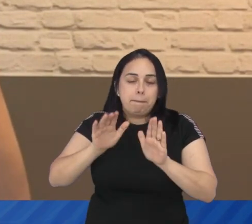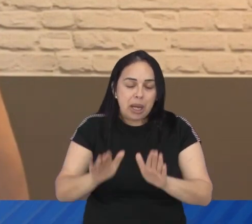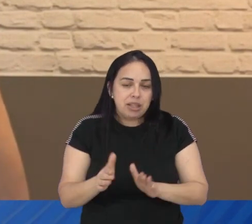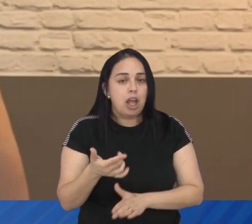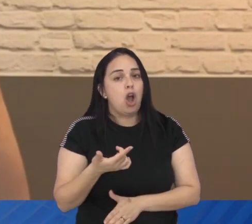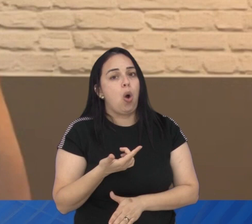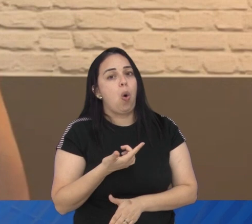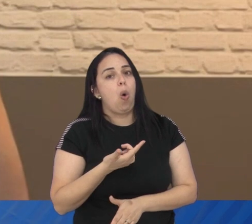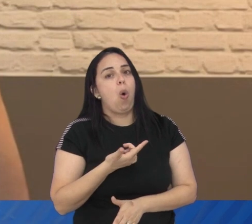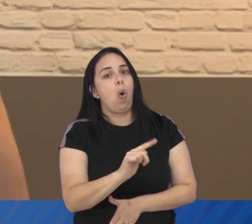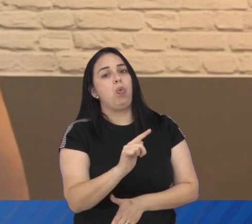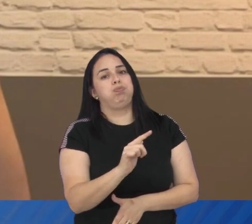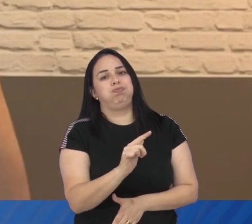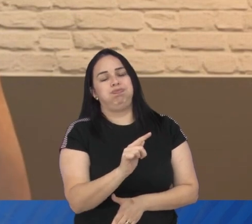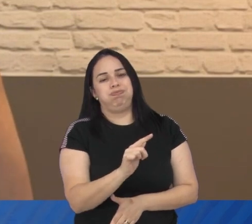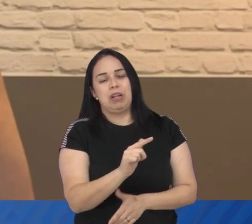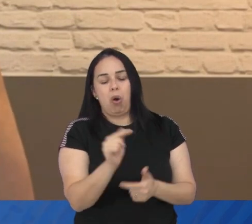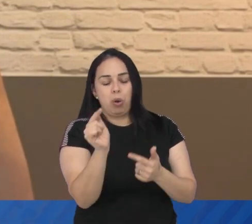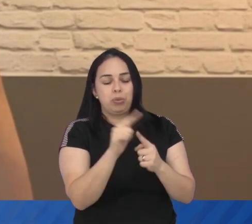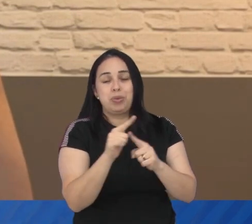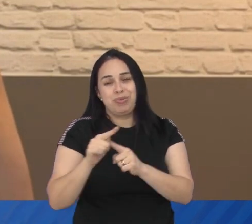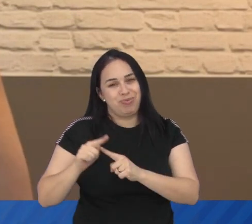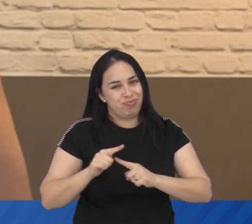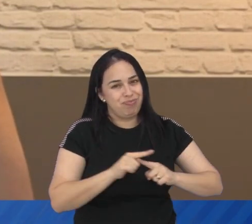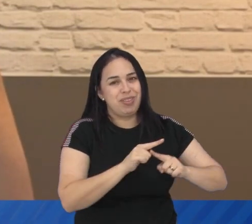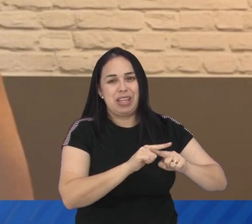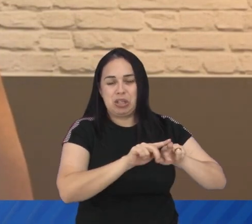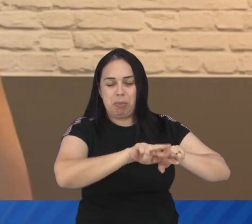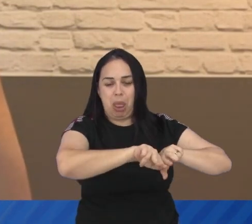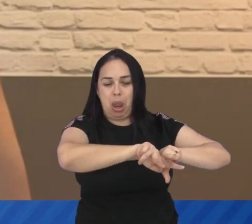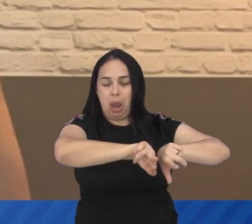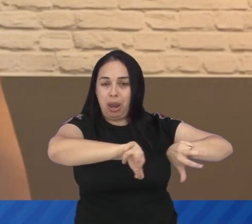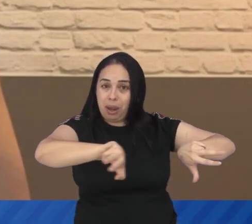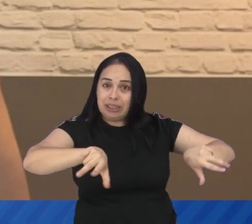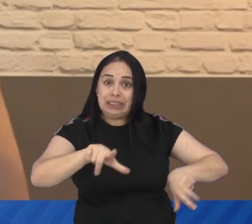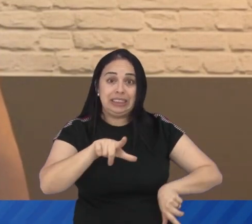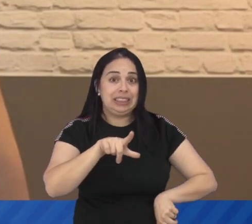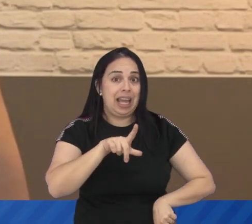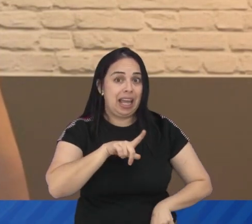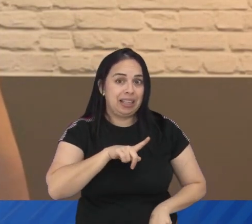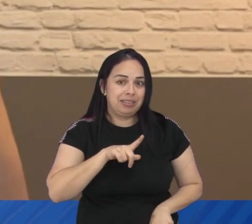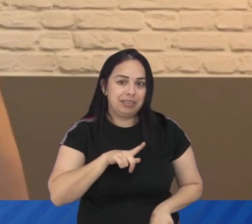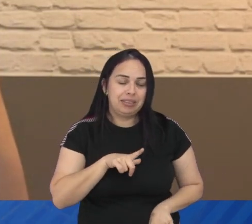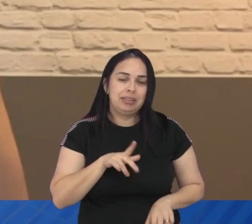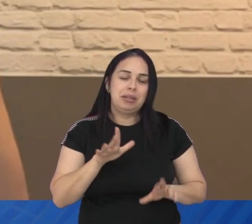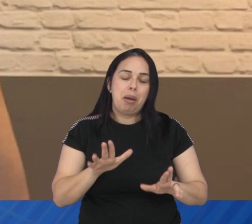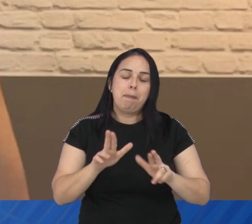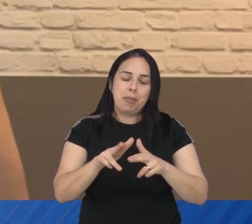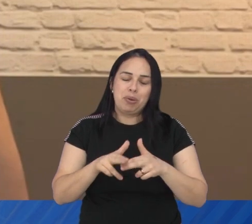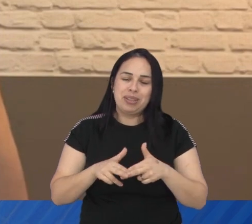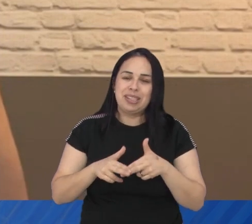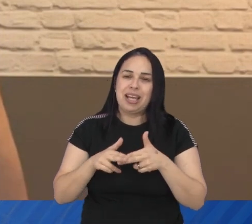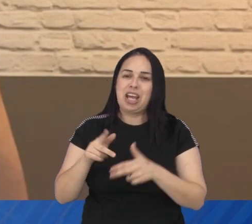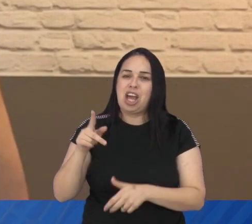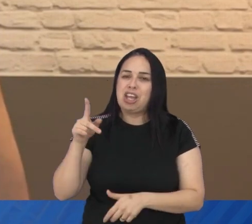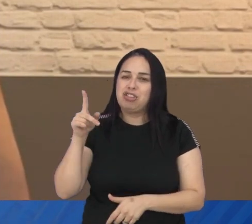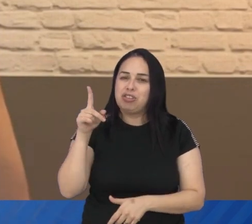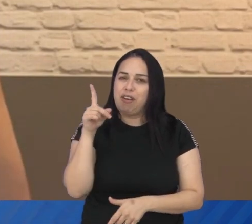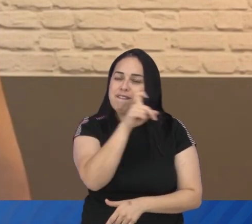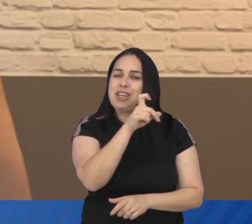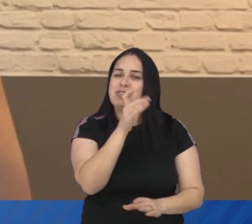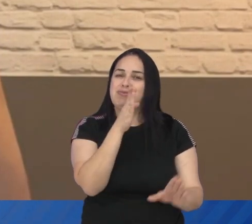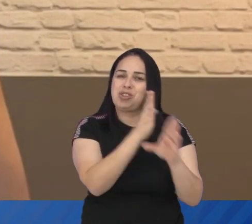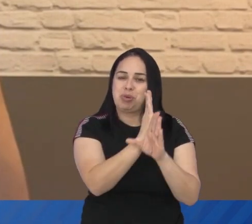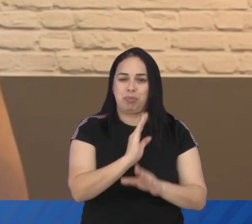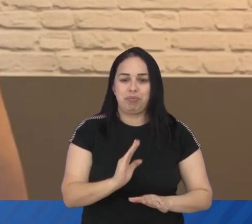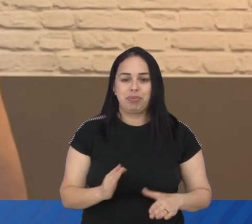convulsão. Só que existe inúmeros tipos de crises epiléticas. E aí a